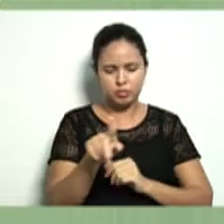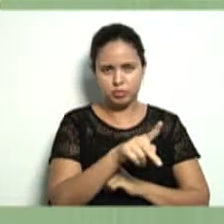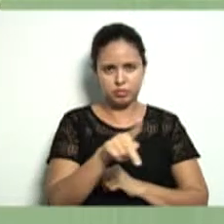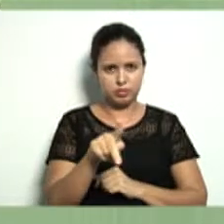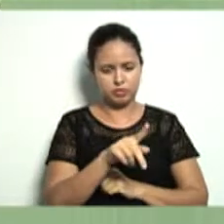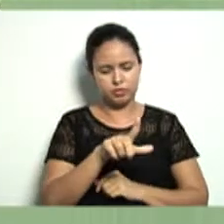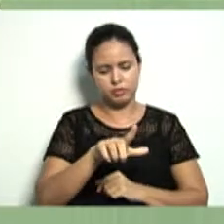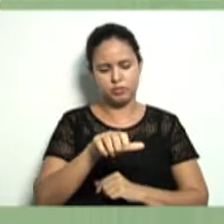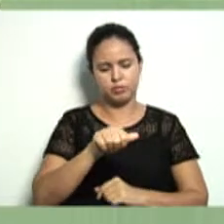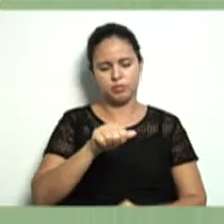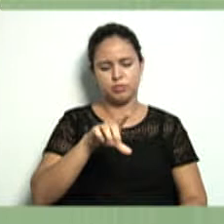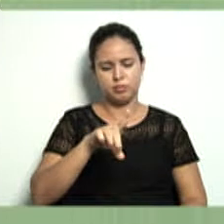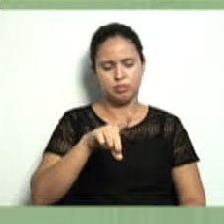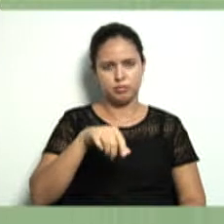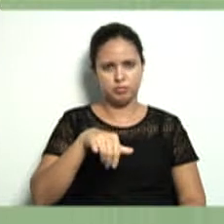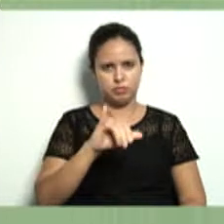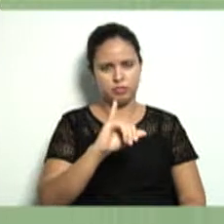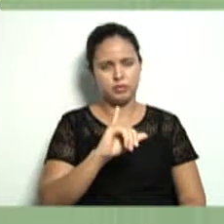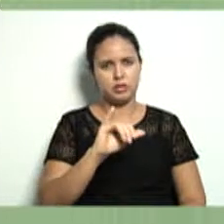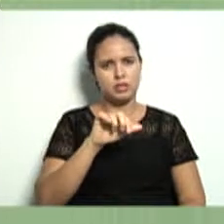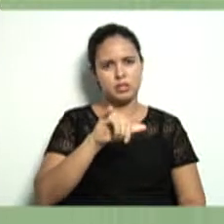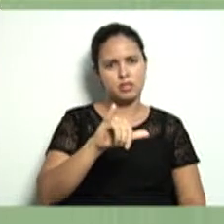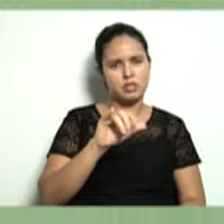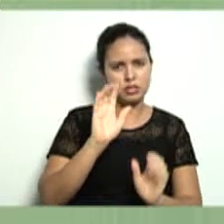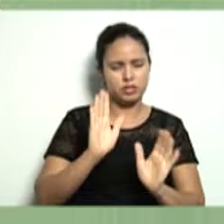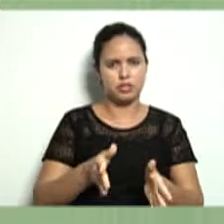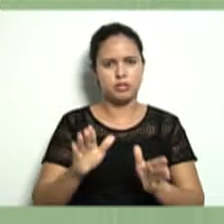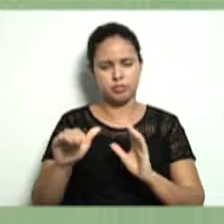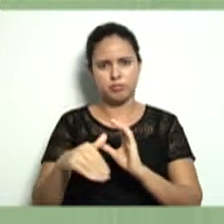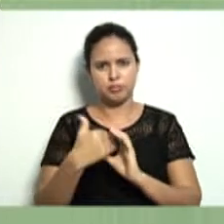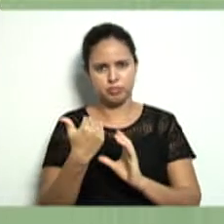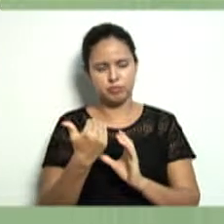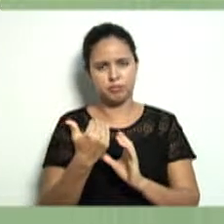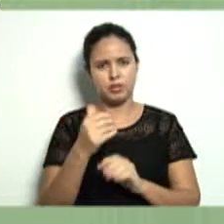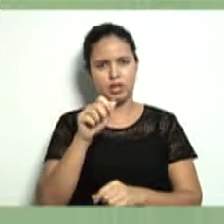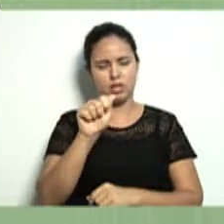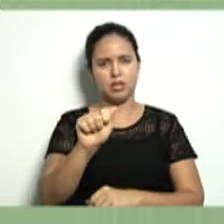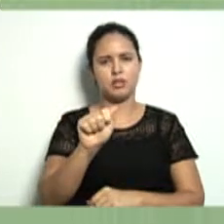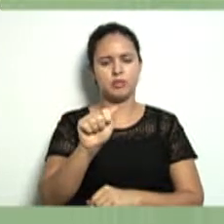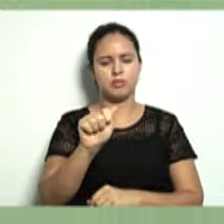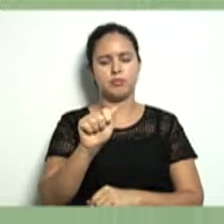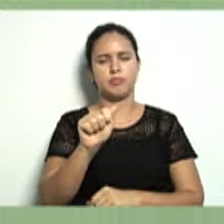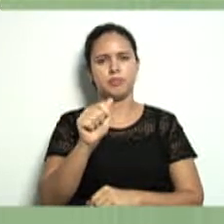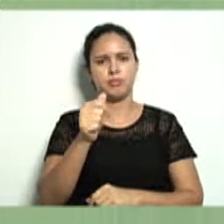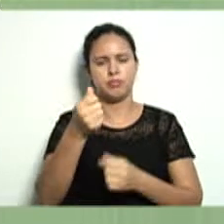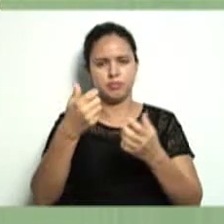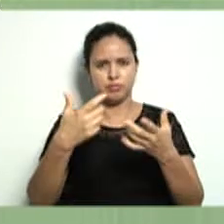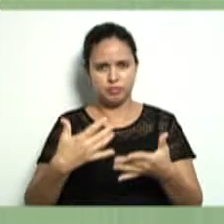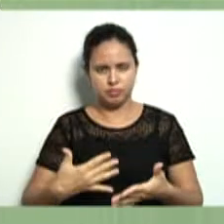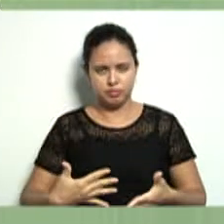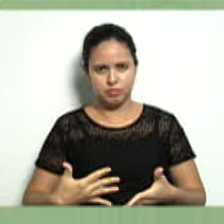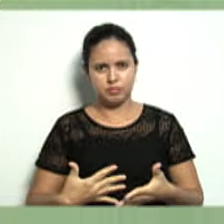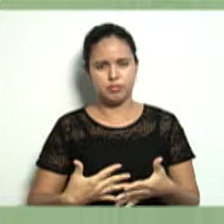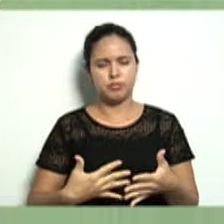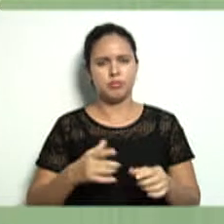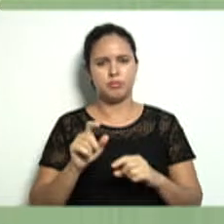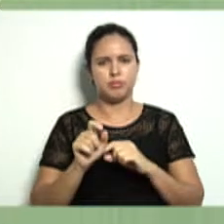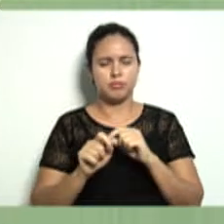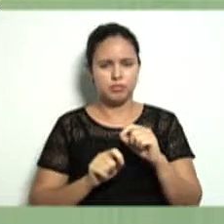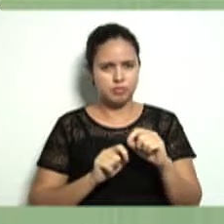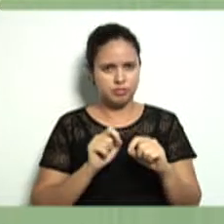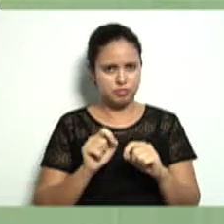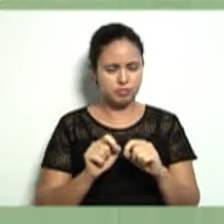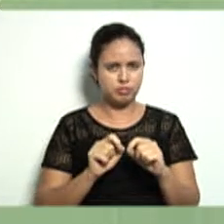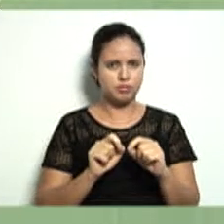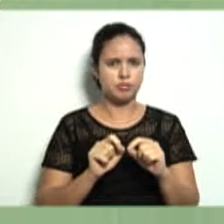temos algumas participações. A alternativa A que diz que é uma das vantagens de